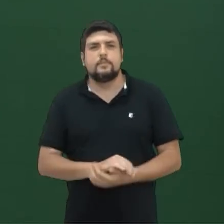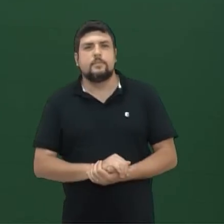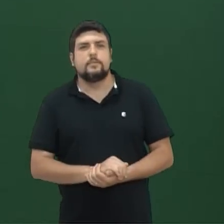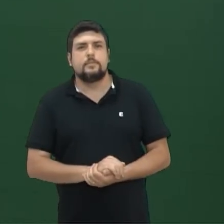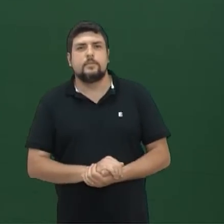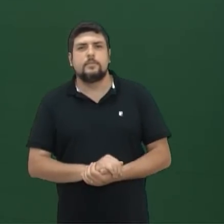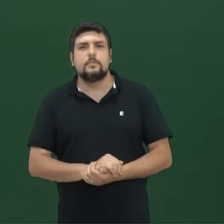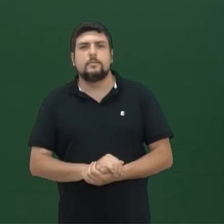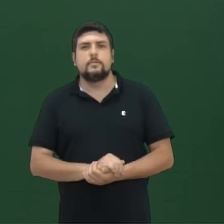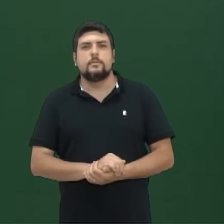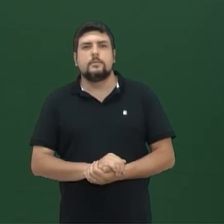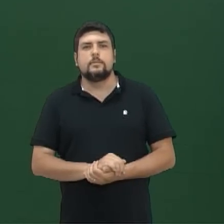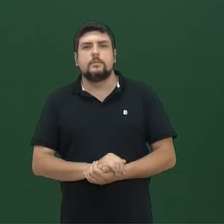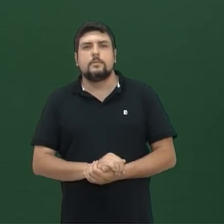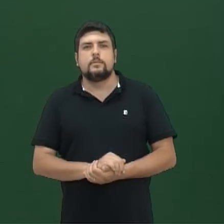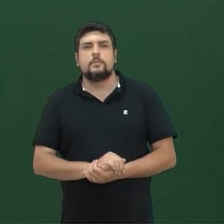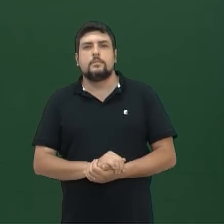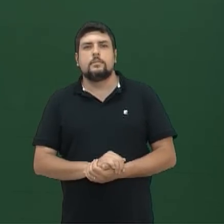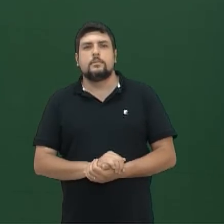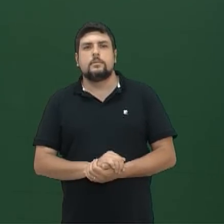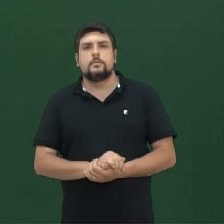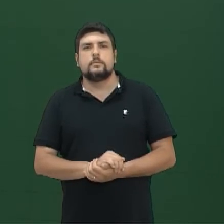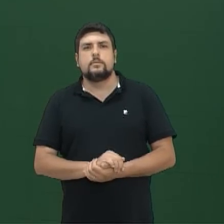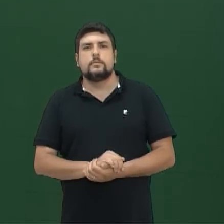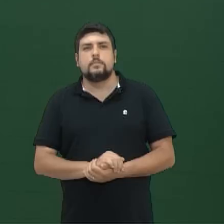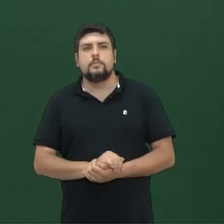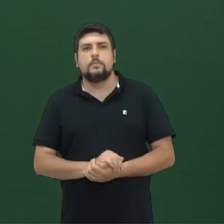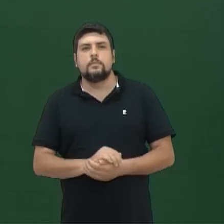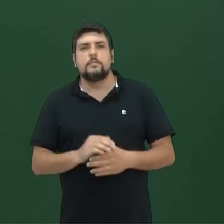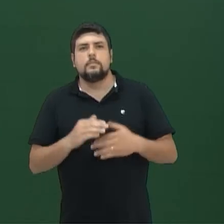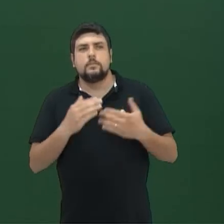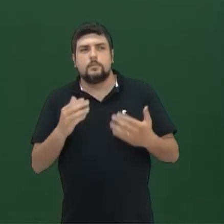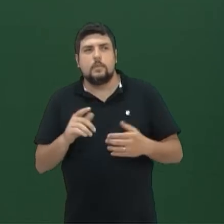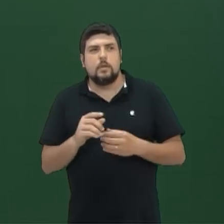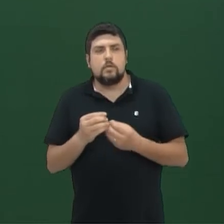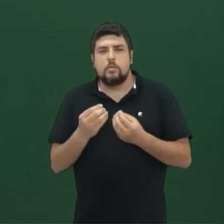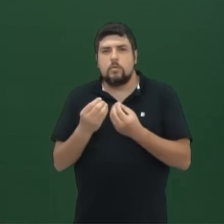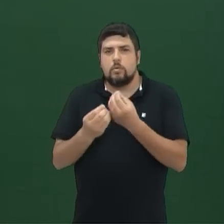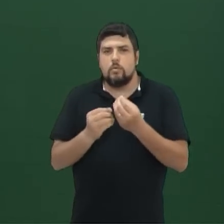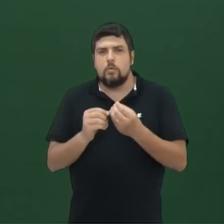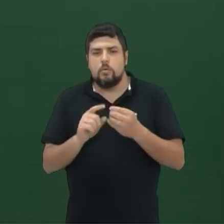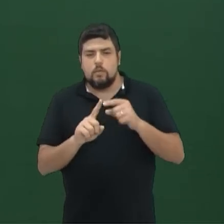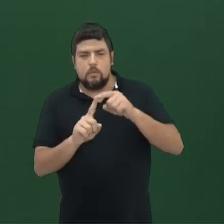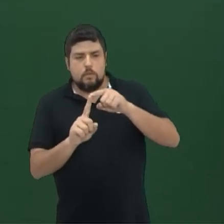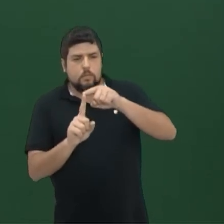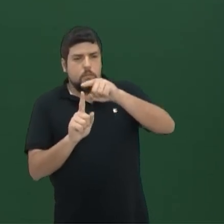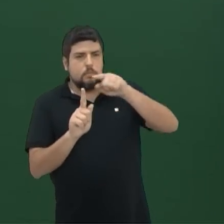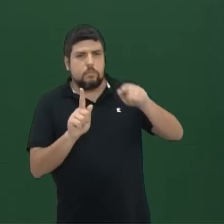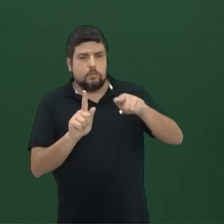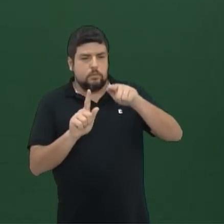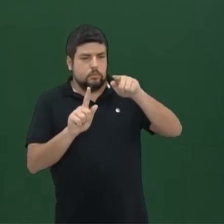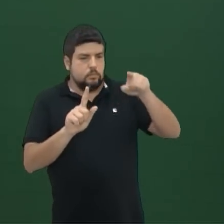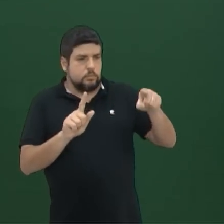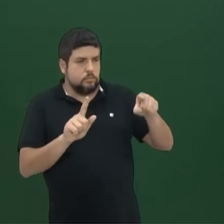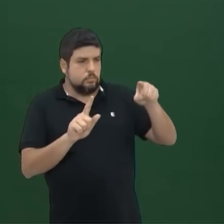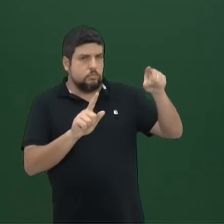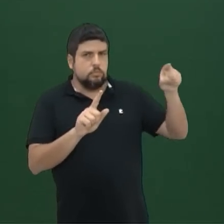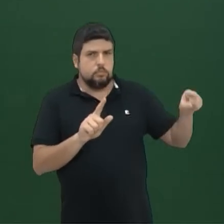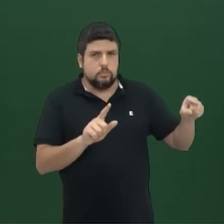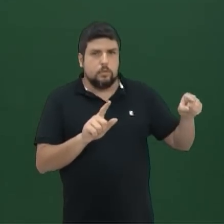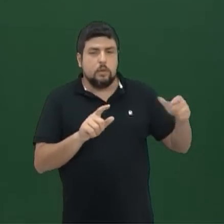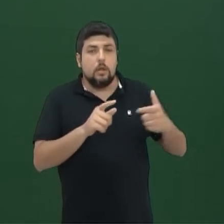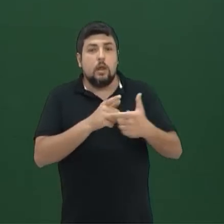Então, a gente vai pegar as nossas 5 gramas e vai dividir elas 3 vezes de